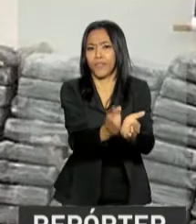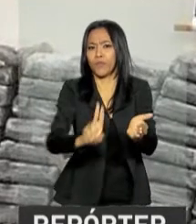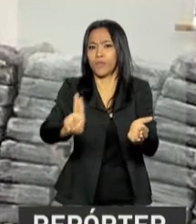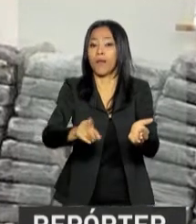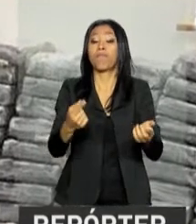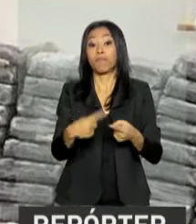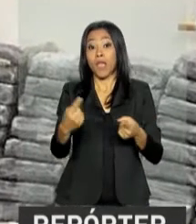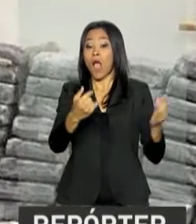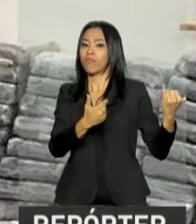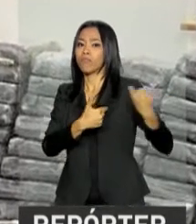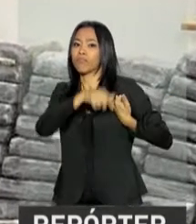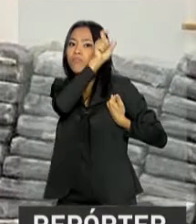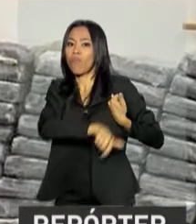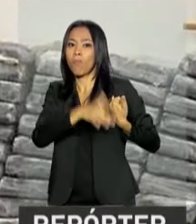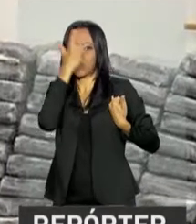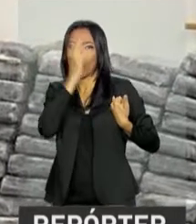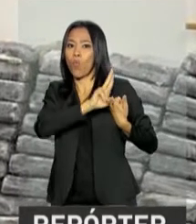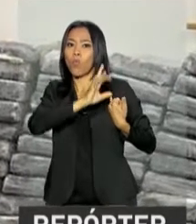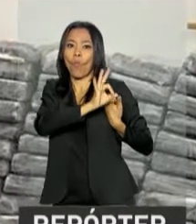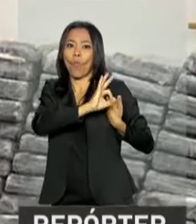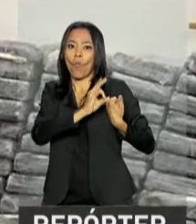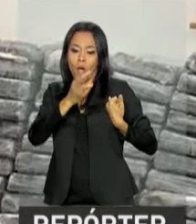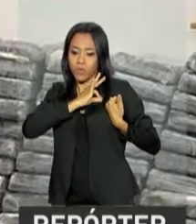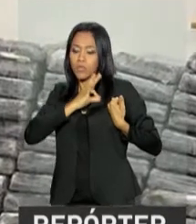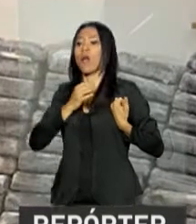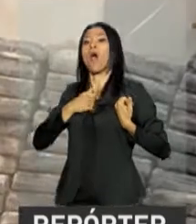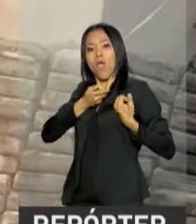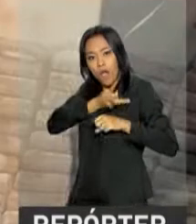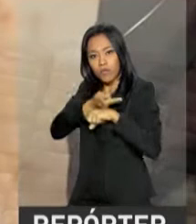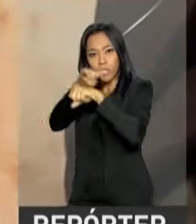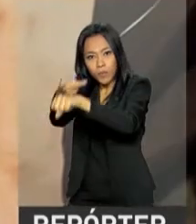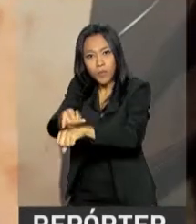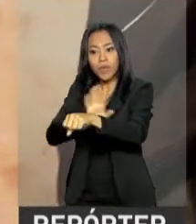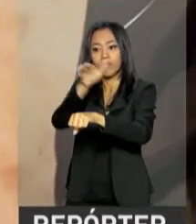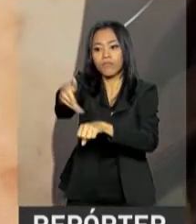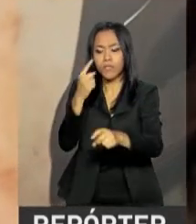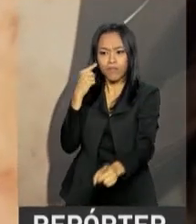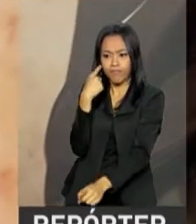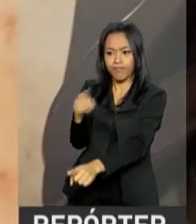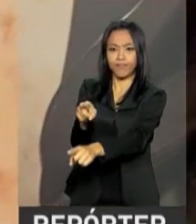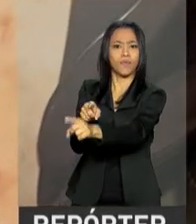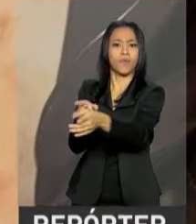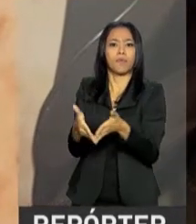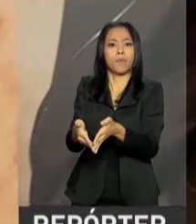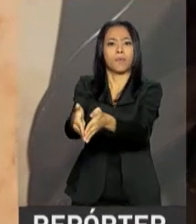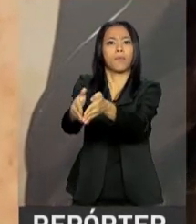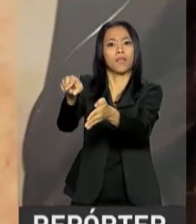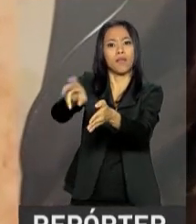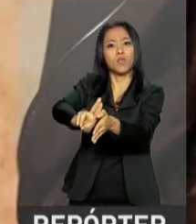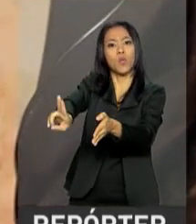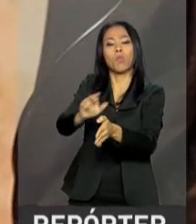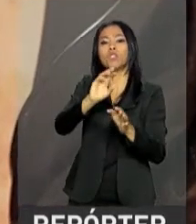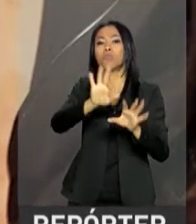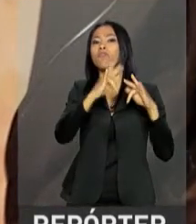receberam uma denúncia anônima que os levou até a praia de Coroa Grande. A Polícia Federal apreendeu lá também uma embarcação que estava em nome de